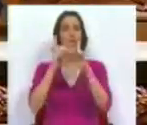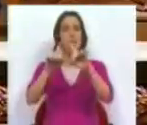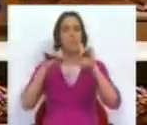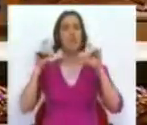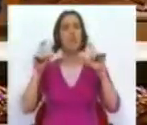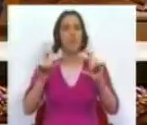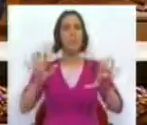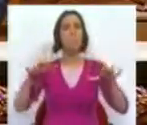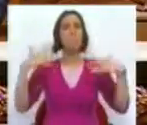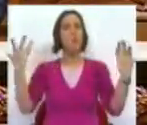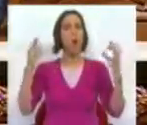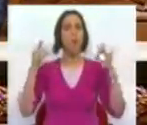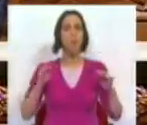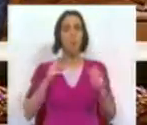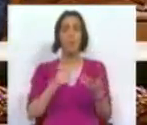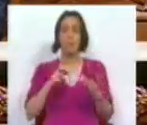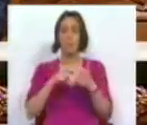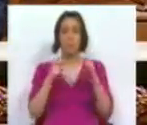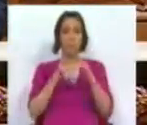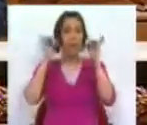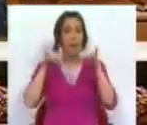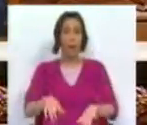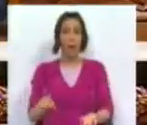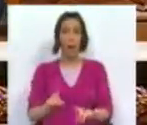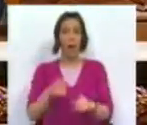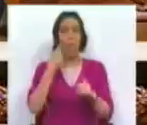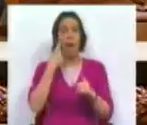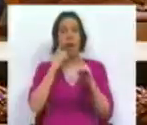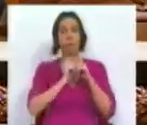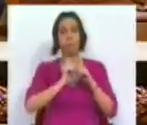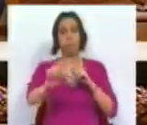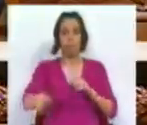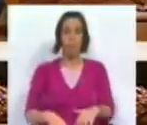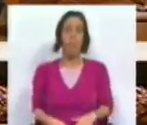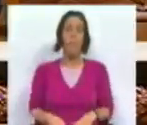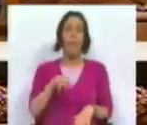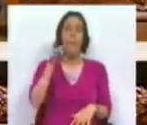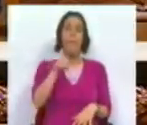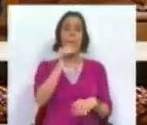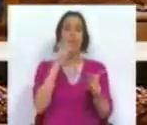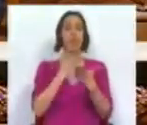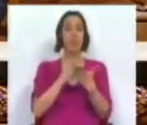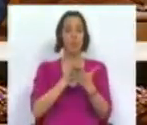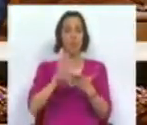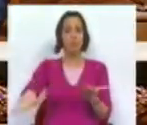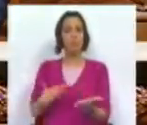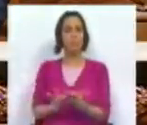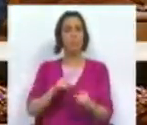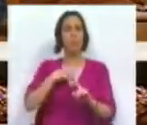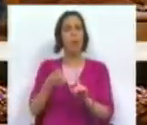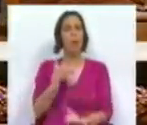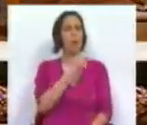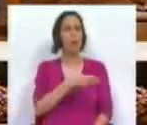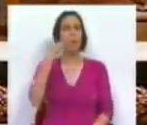secundárias, se pode tornar num pesadelo sem fim à vista. A parque escolar foi apresentada em